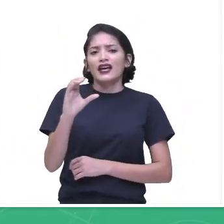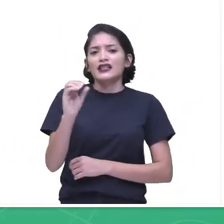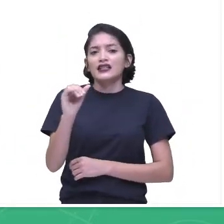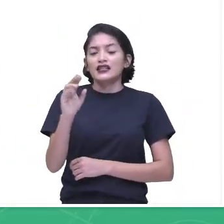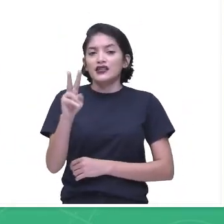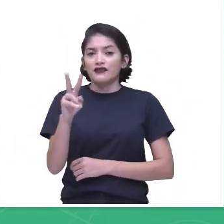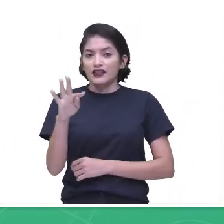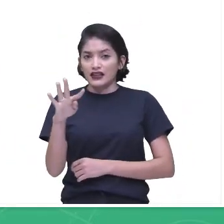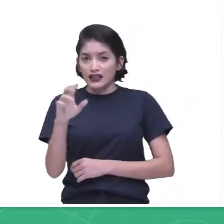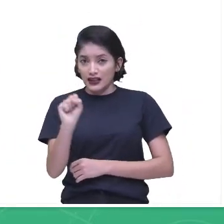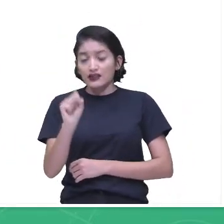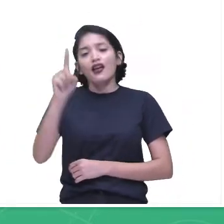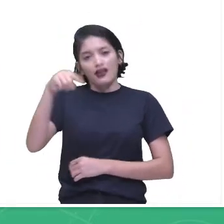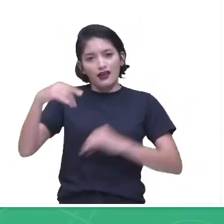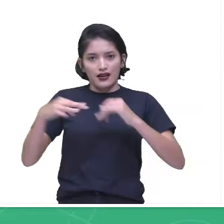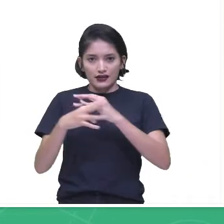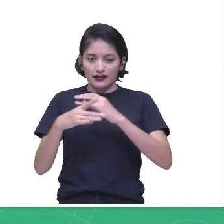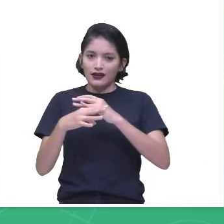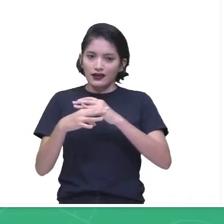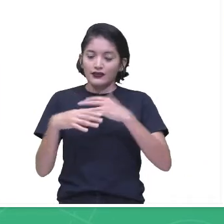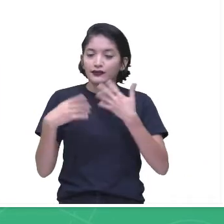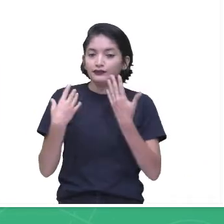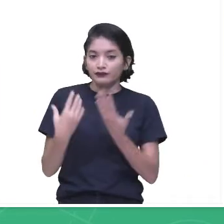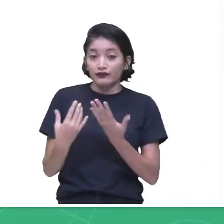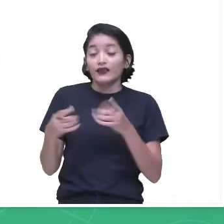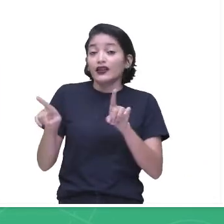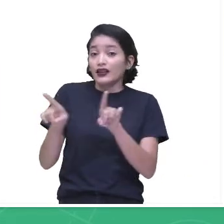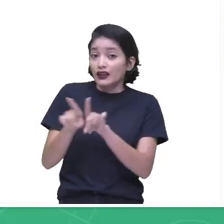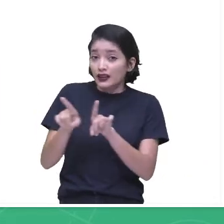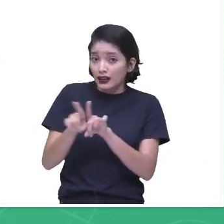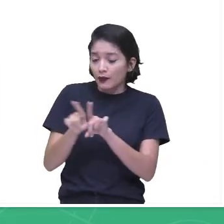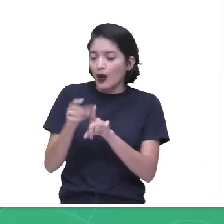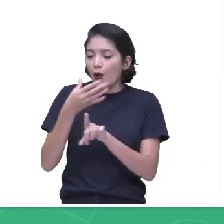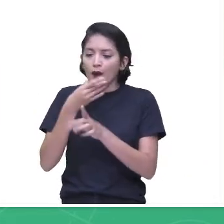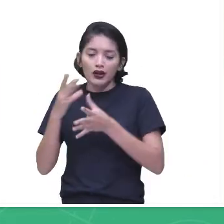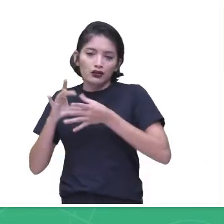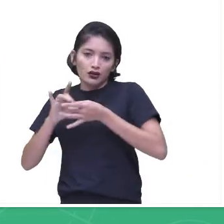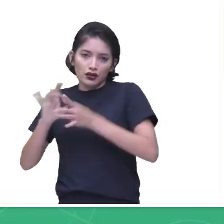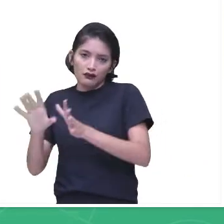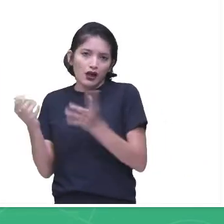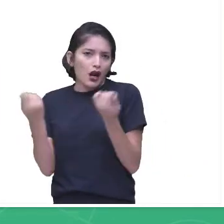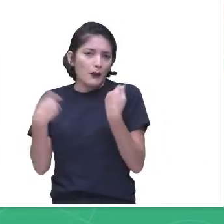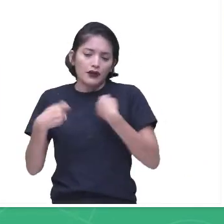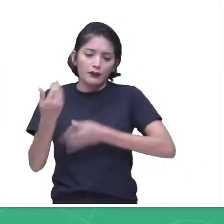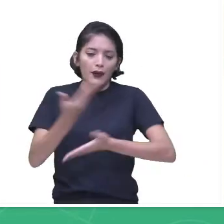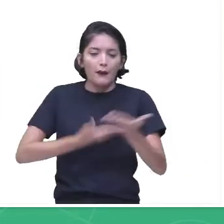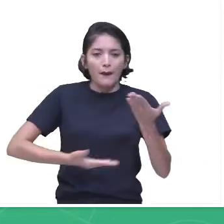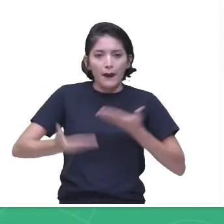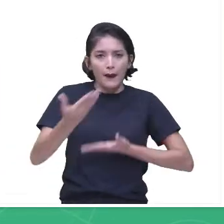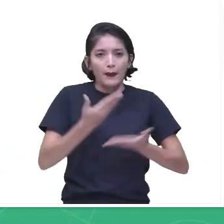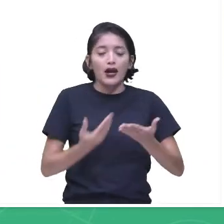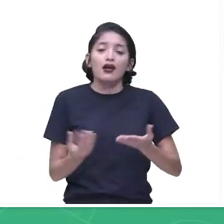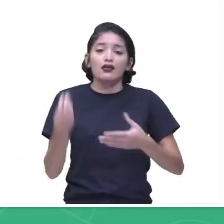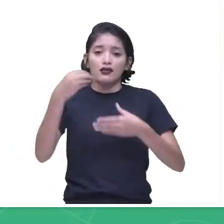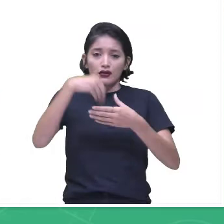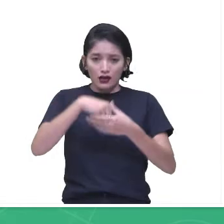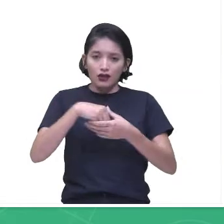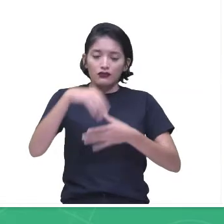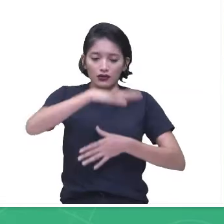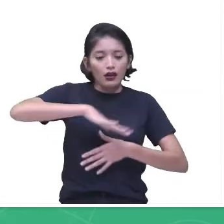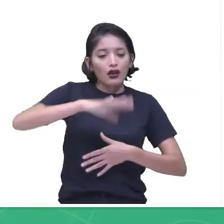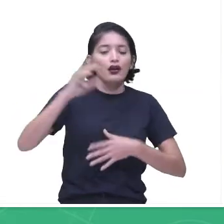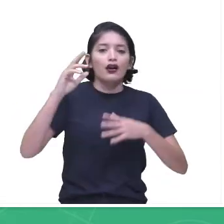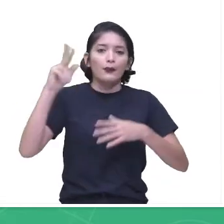Tívitas era a cidade. Então, também o homem livre e capaz de participar da vida política da